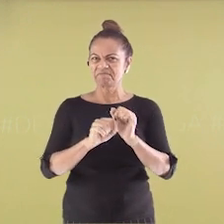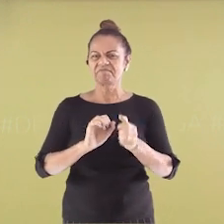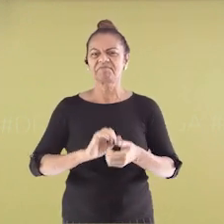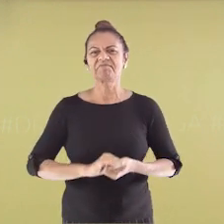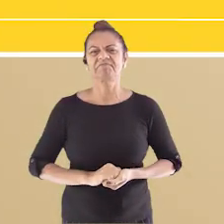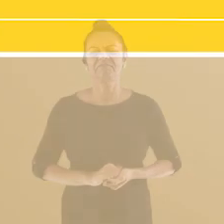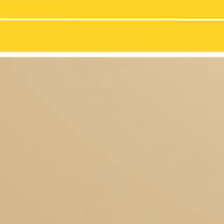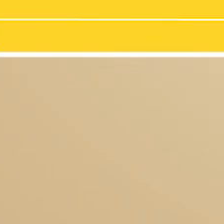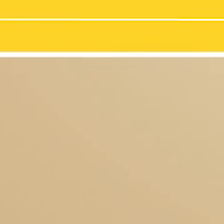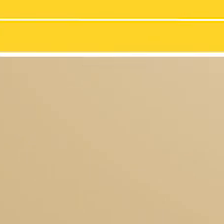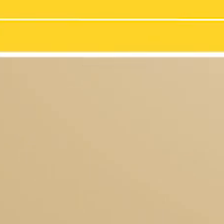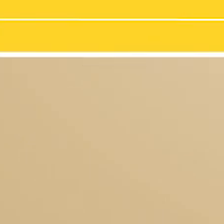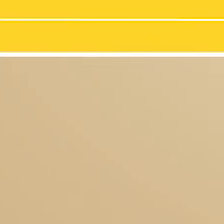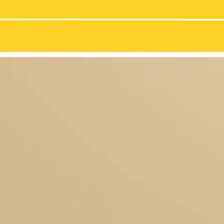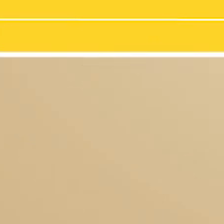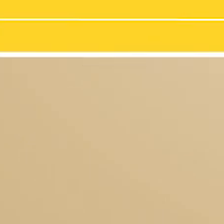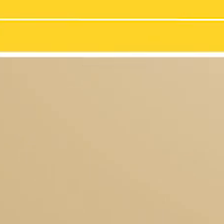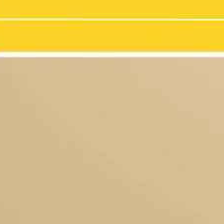para vocês.